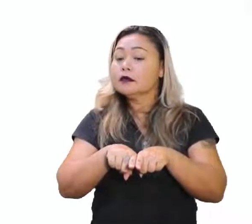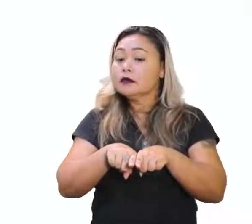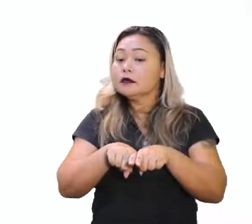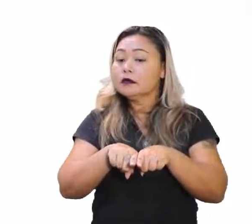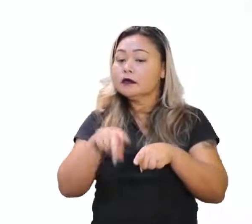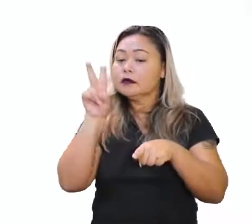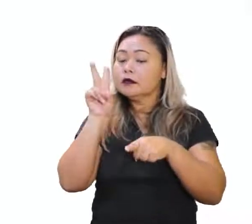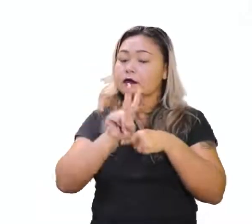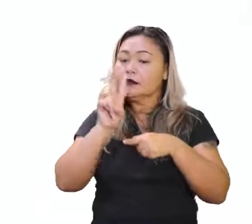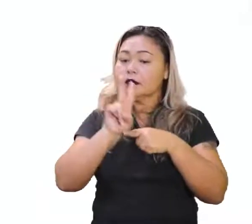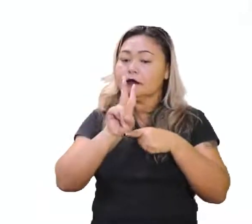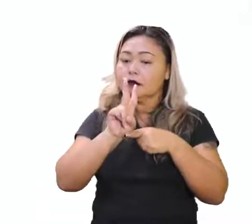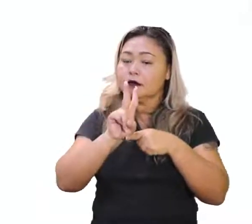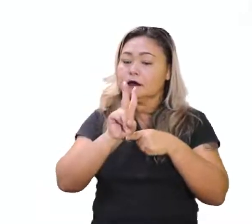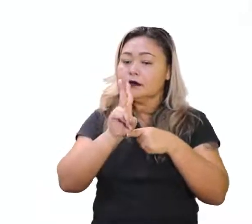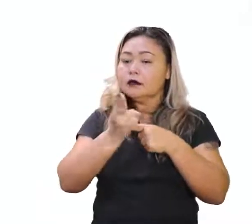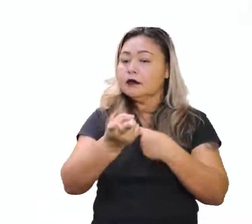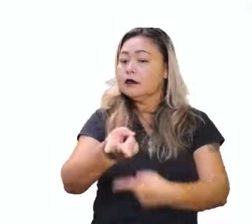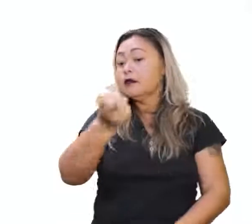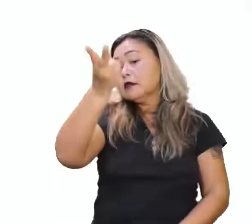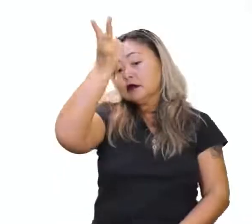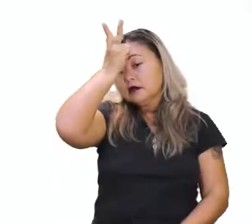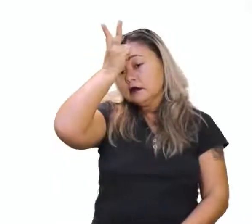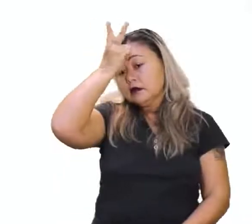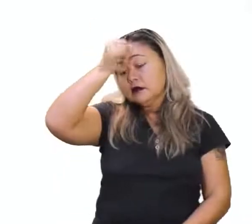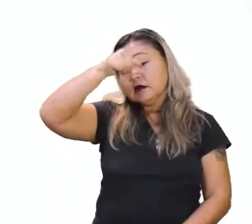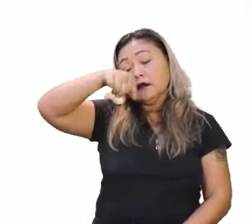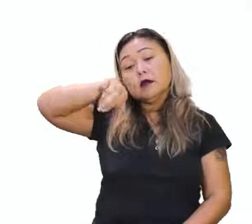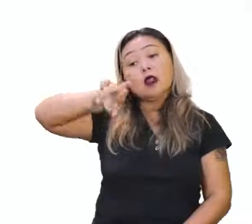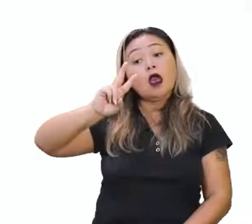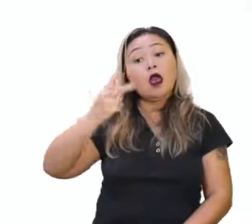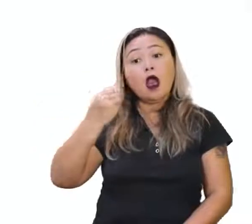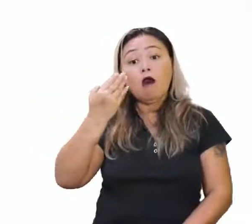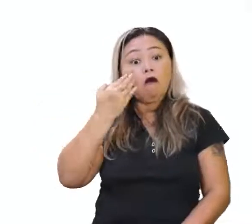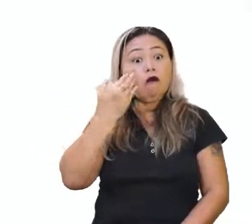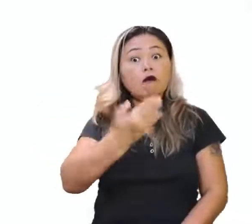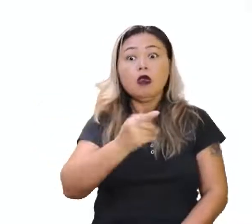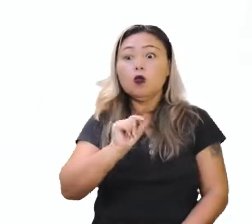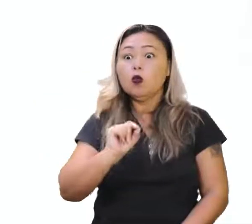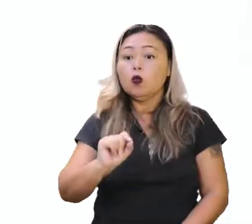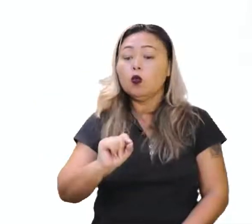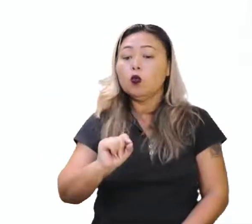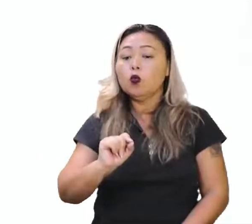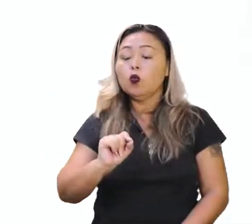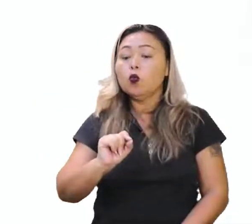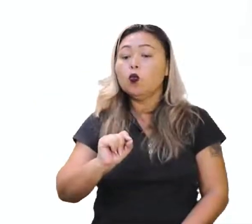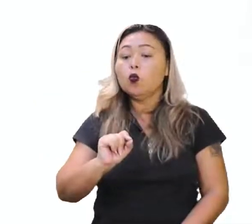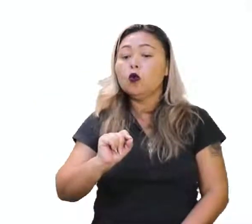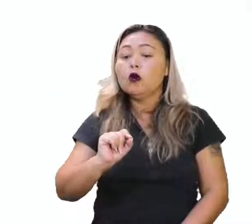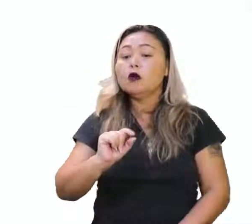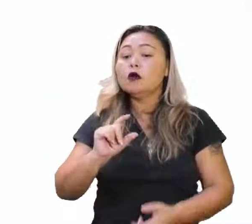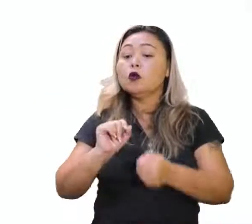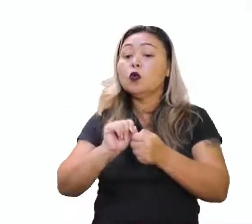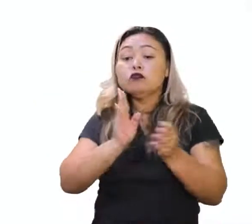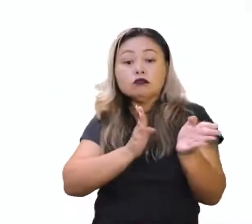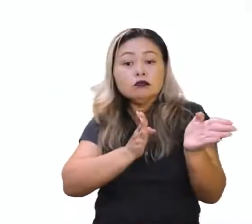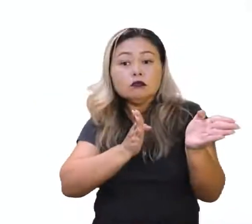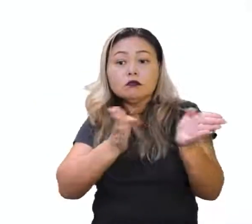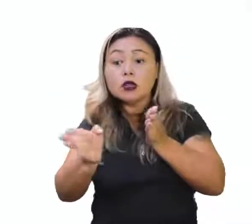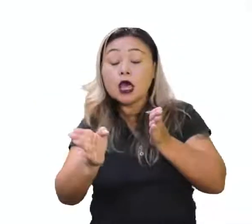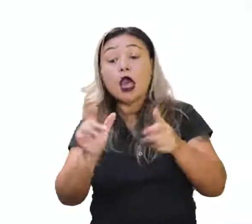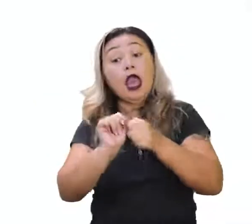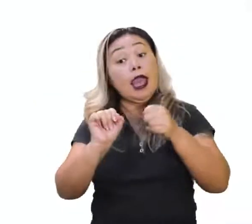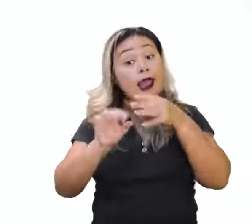na criação de cabras, a gente não vê muito corte, dupla aptidão,